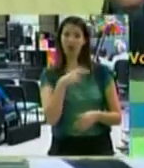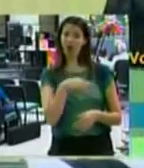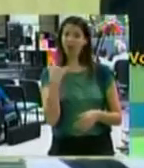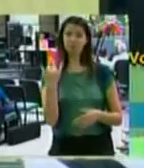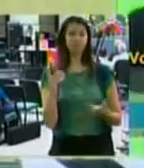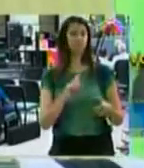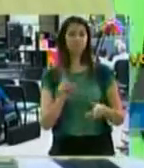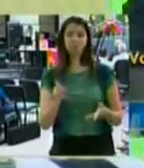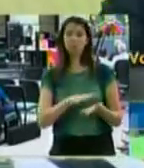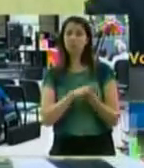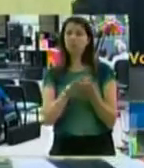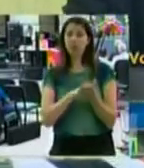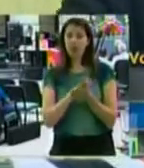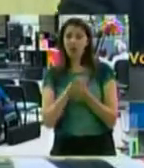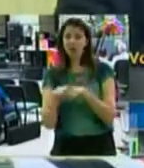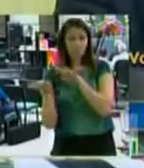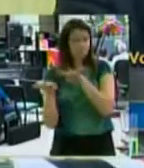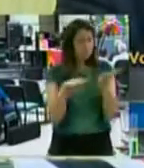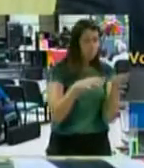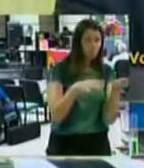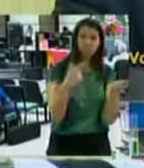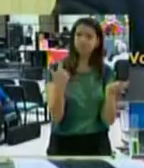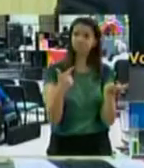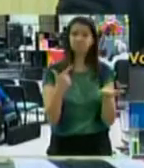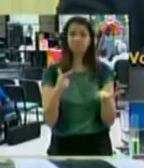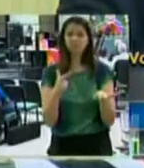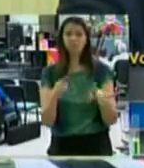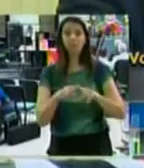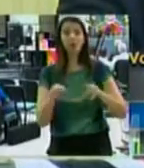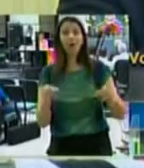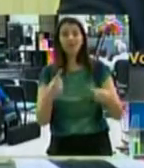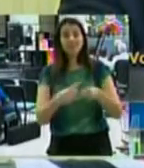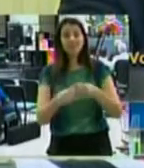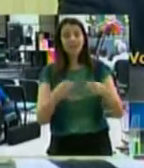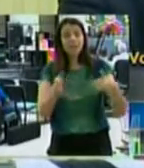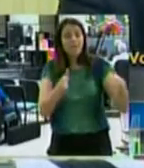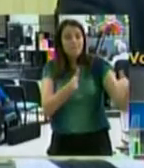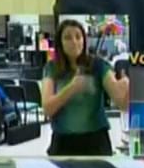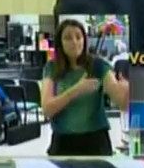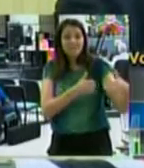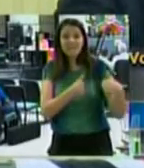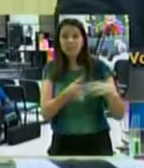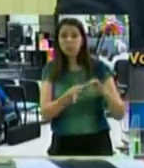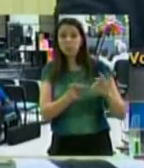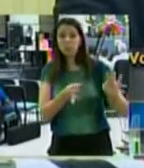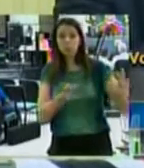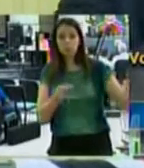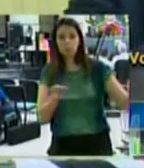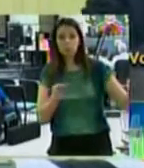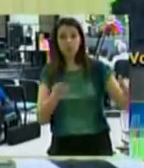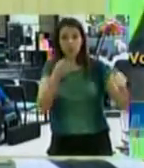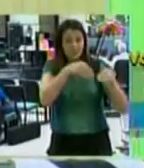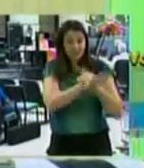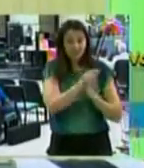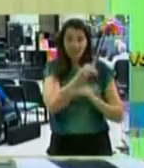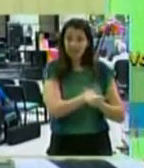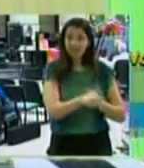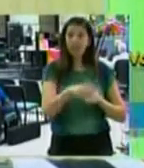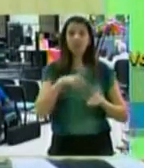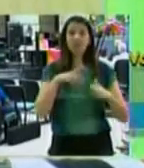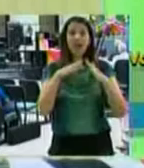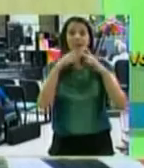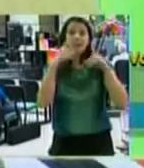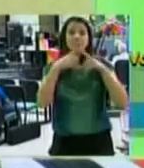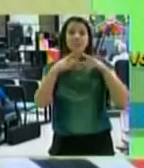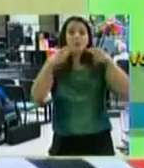era uma cidade atrativa. Era uma cidade pequena. Uma cidade interiorana. E dentro dela havia uma igreja